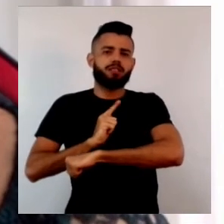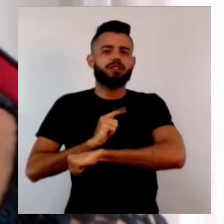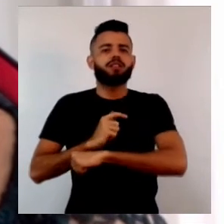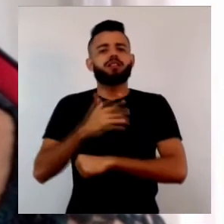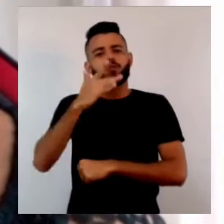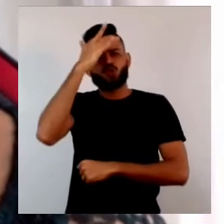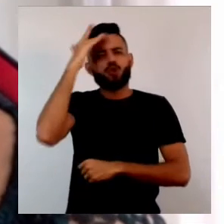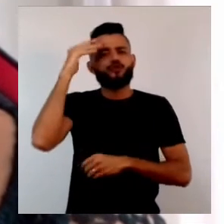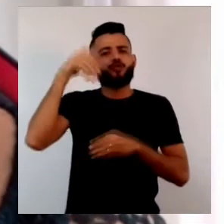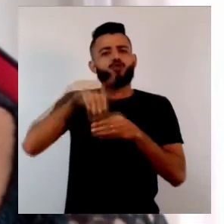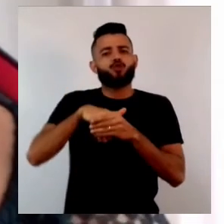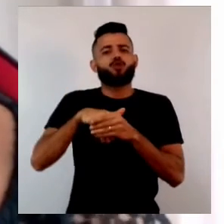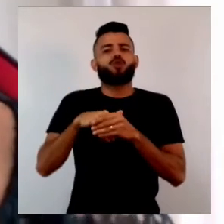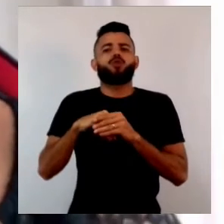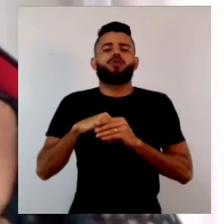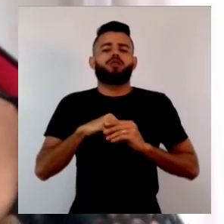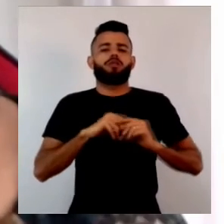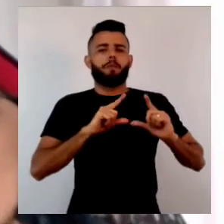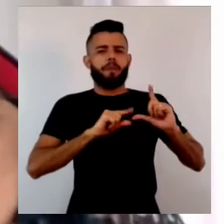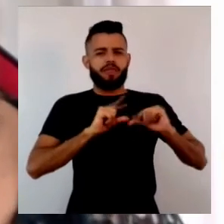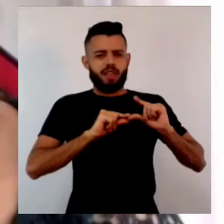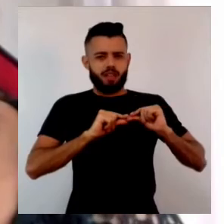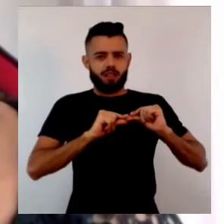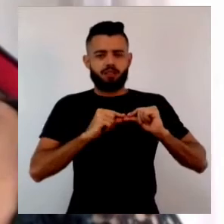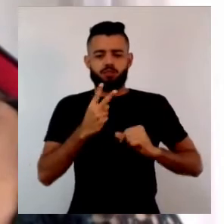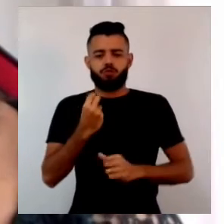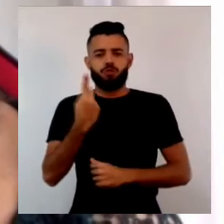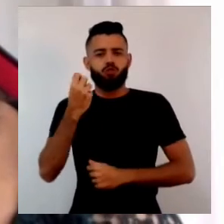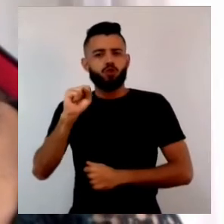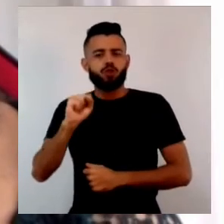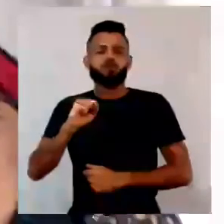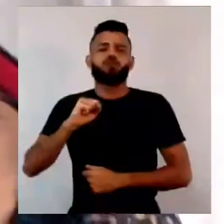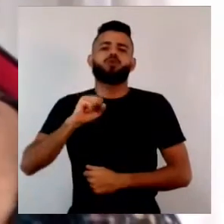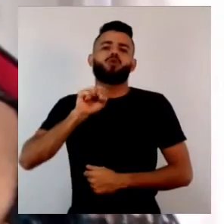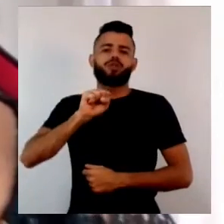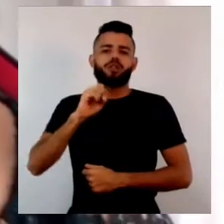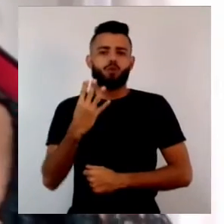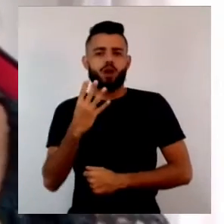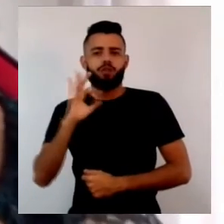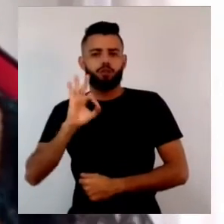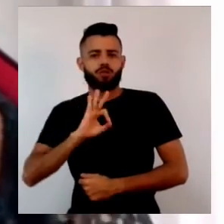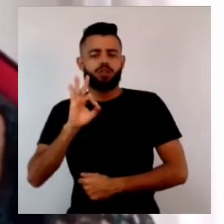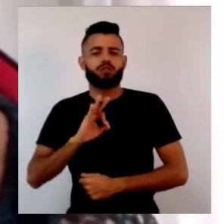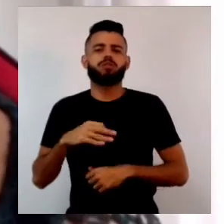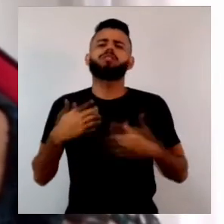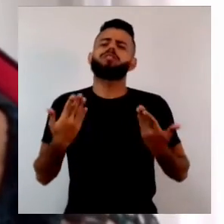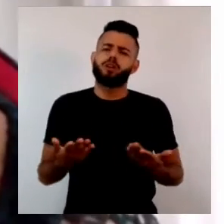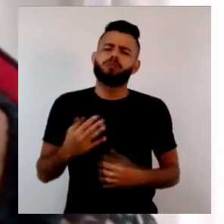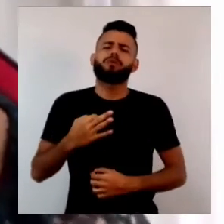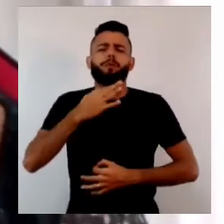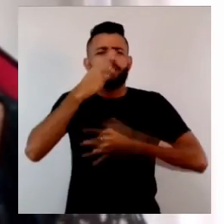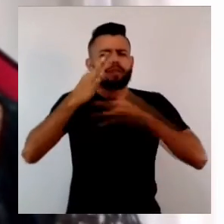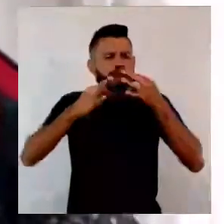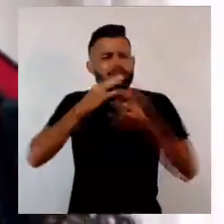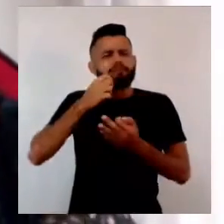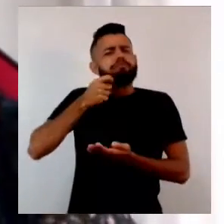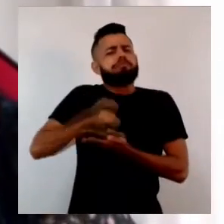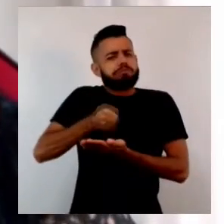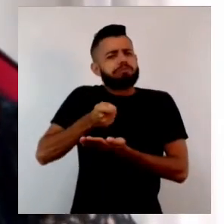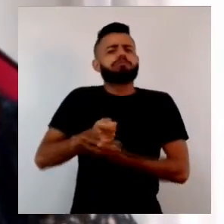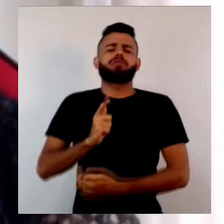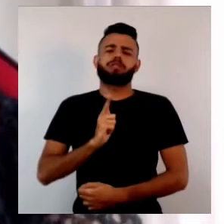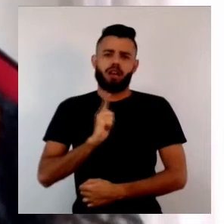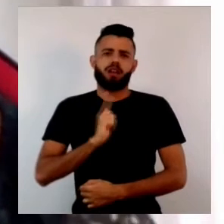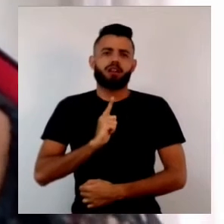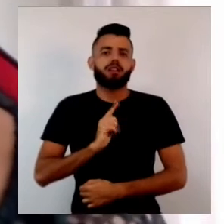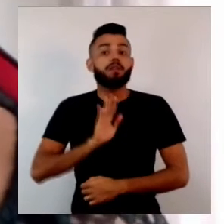2018, 84%. Ou seja, ainda está muito impregnado, ainda é. É que eu começo a ver algumas